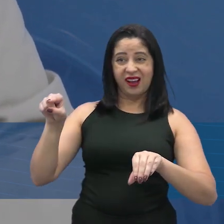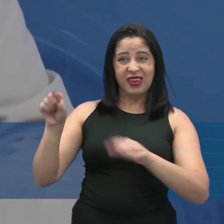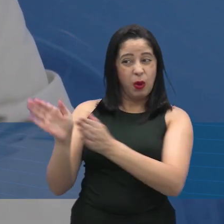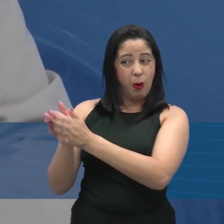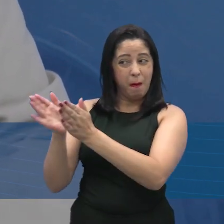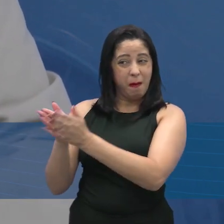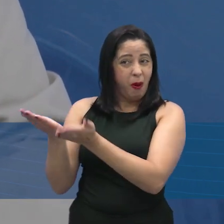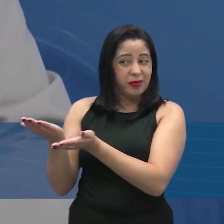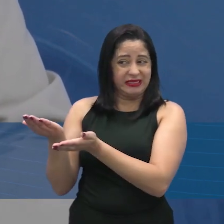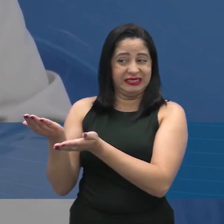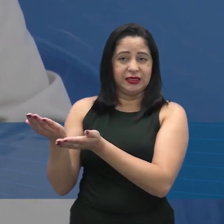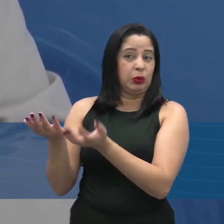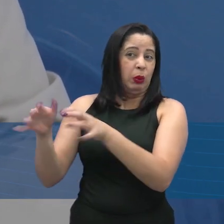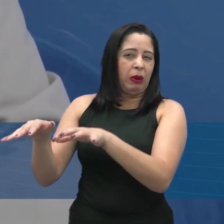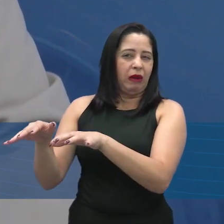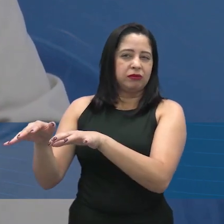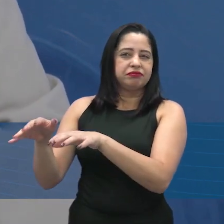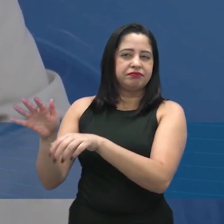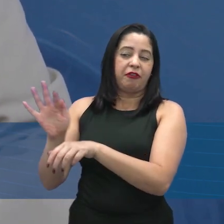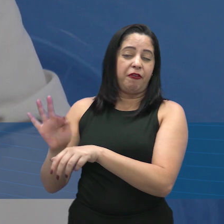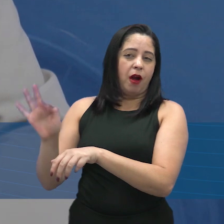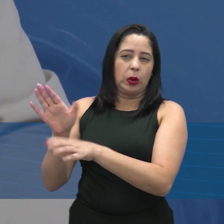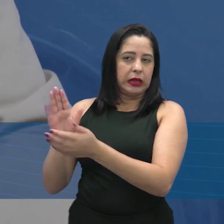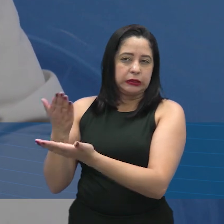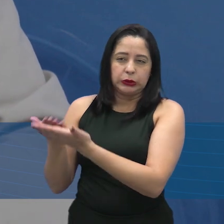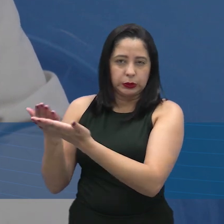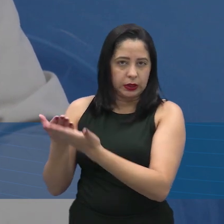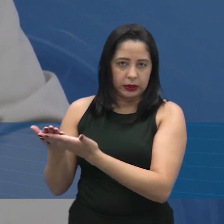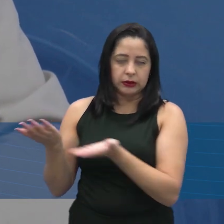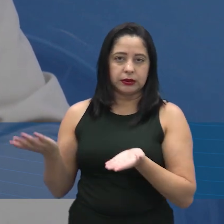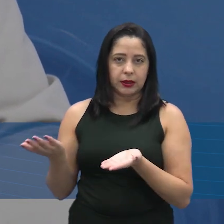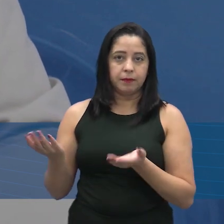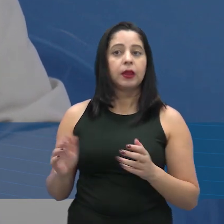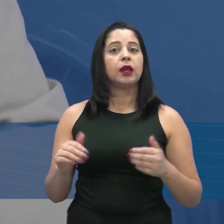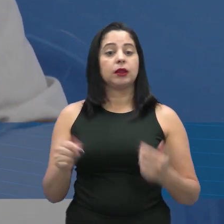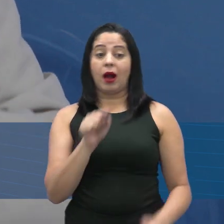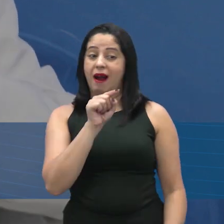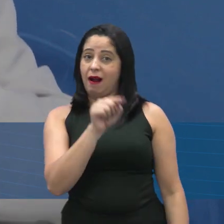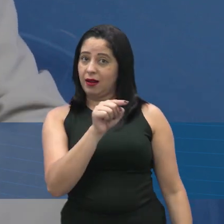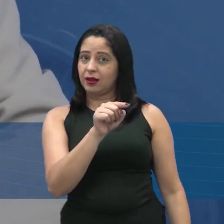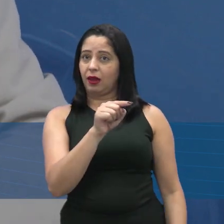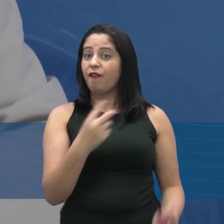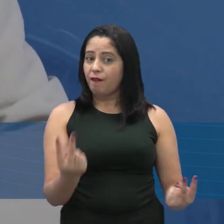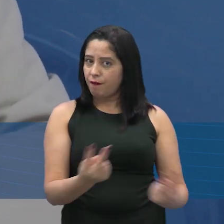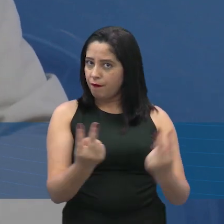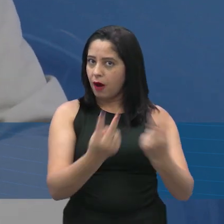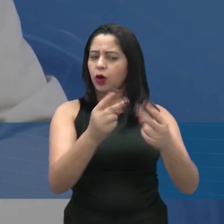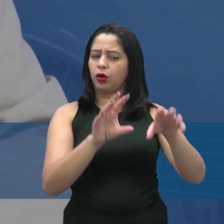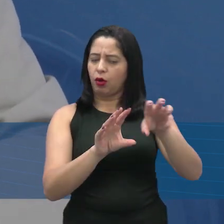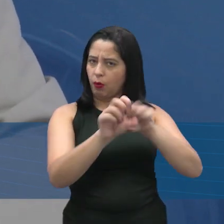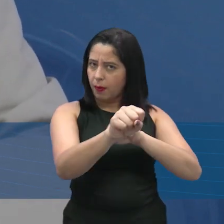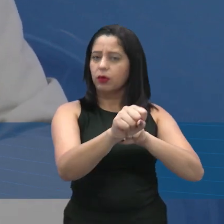né? Então, é inevitável que na classe média as pessoas vá valorizar um